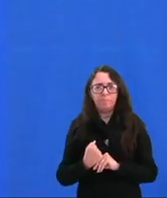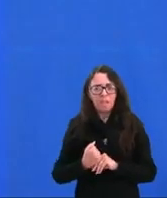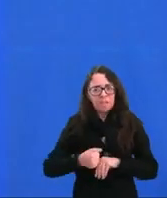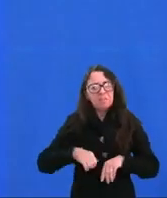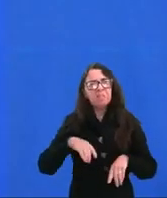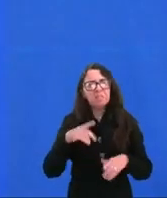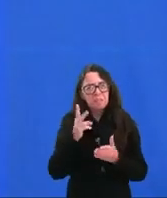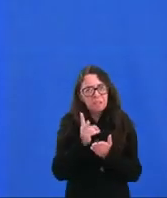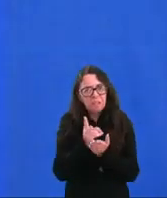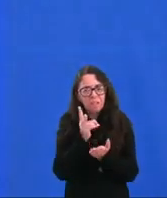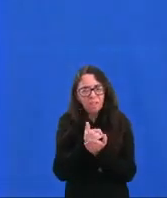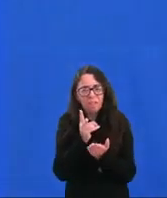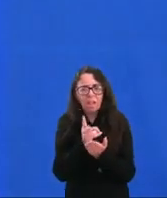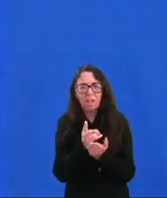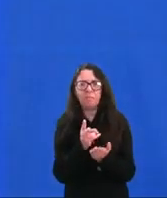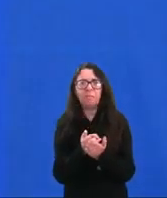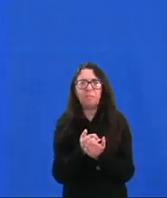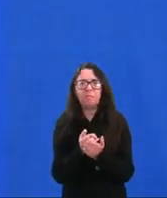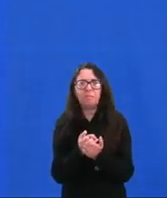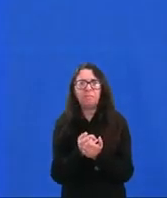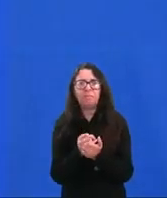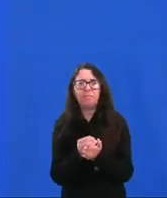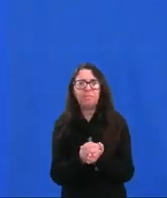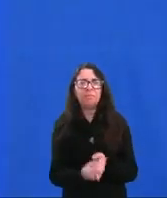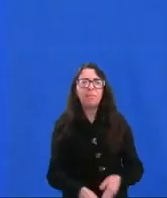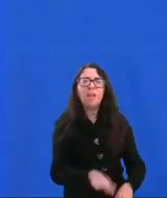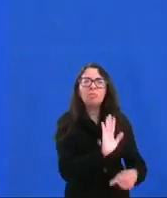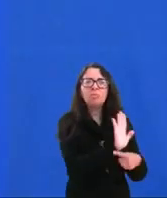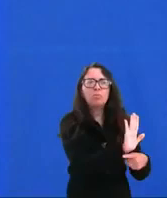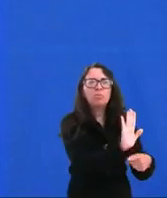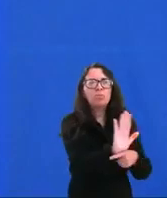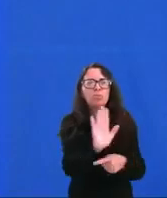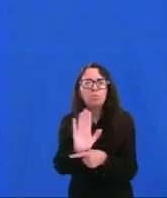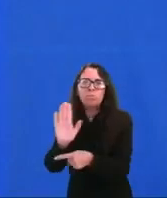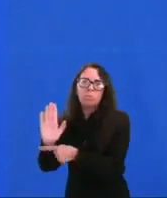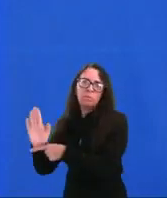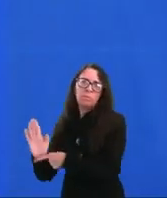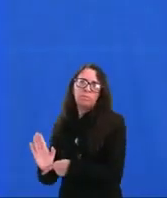sem pensarmos de sermos servidos.